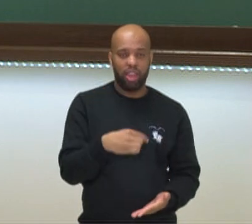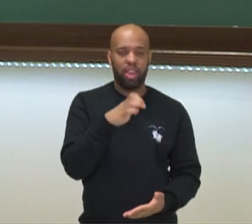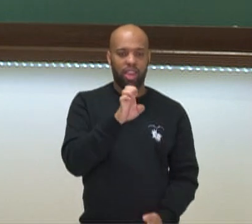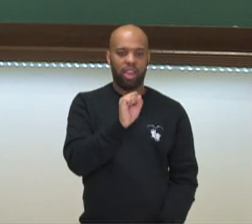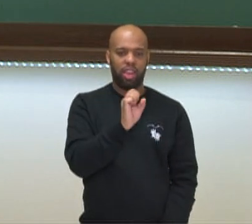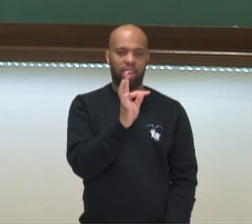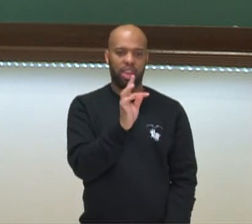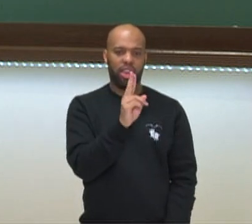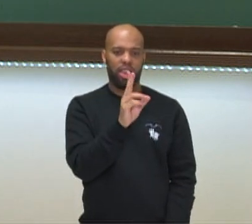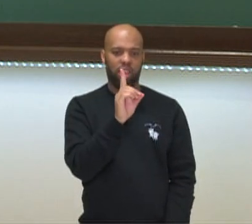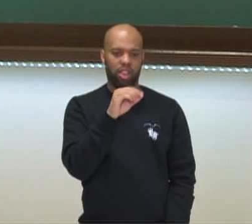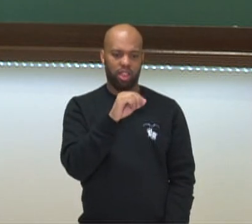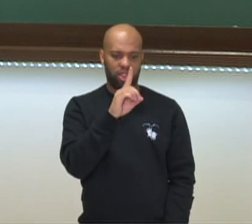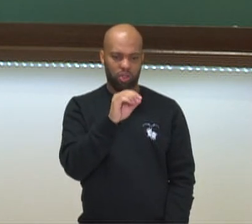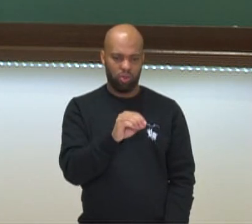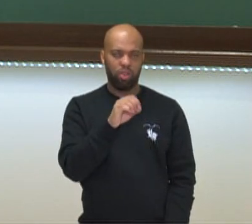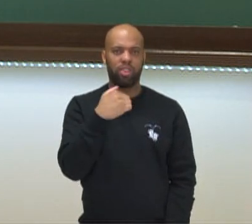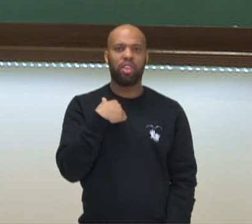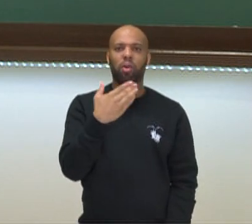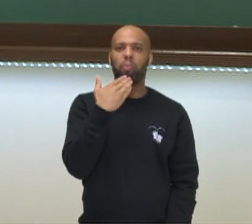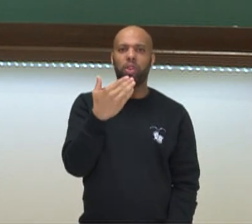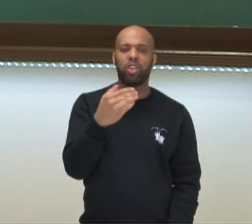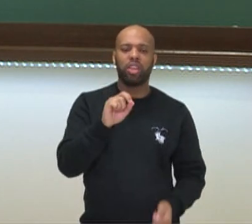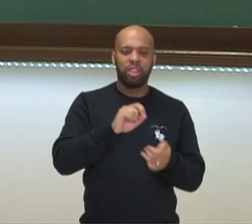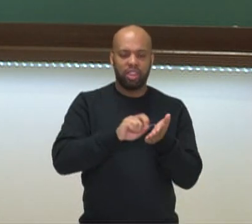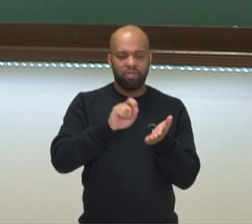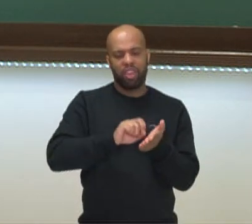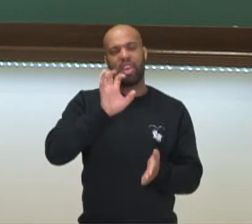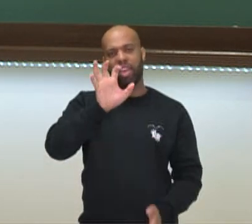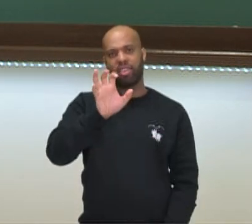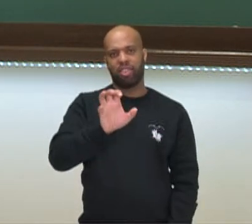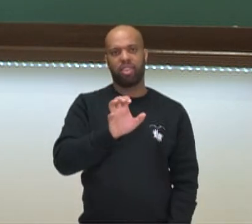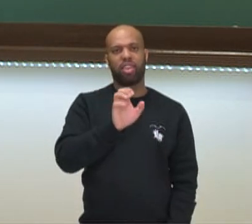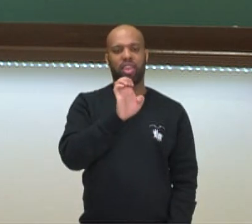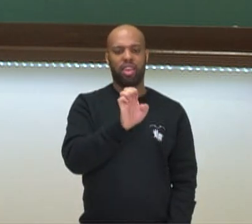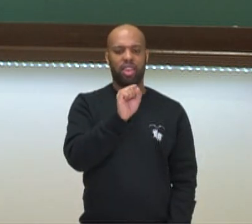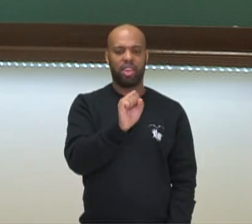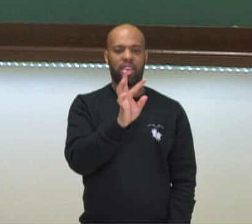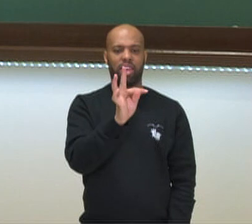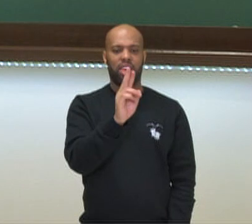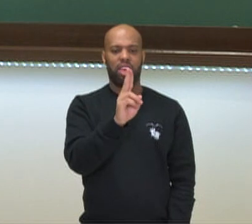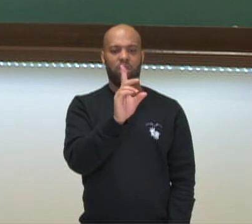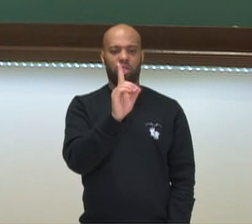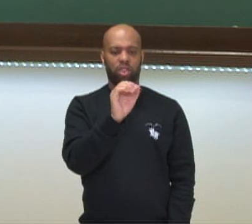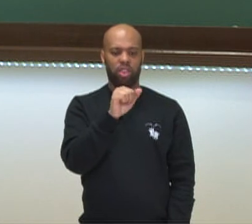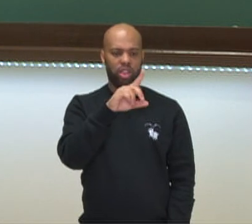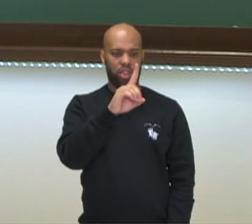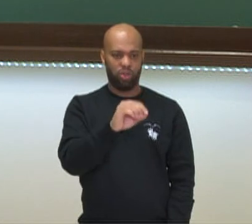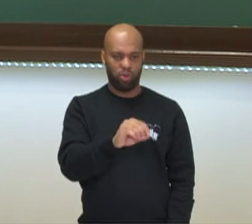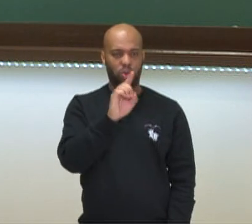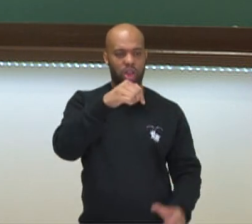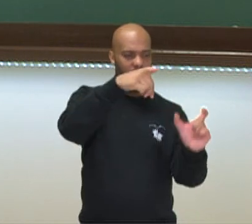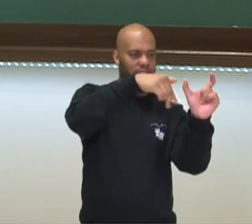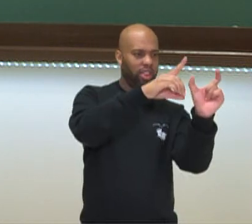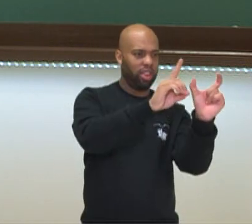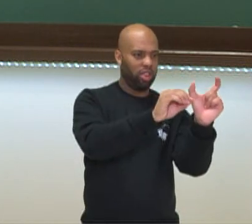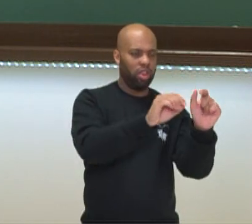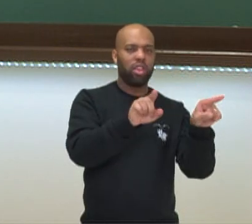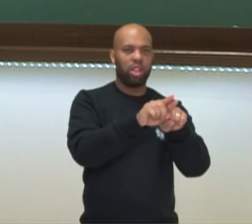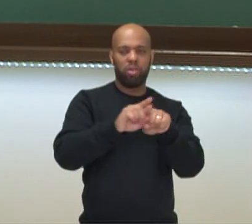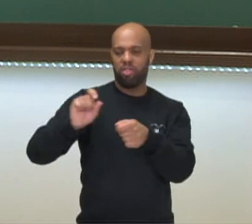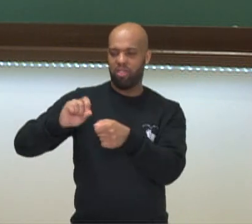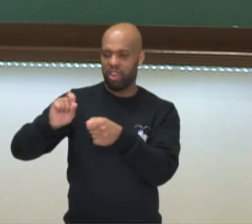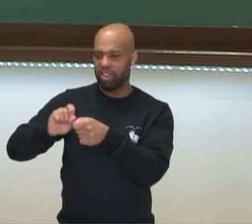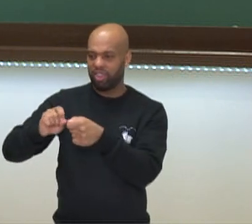e eu pedisse para vocês escrever esse verbo no gerúndio, vocês escreveriam estudando, né? Fazer